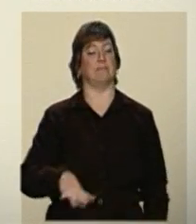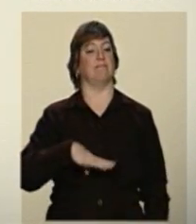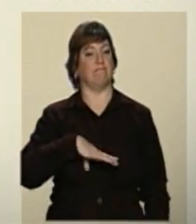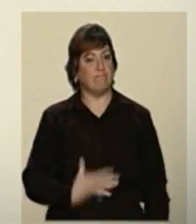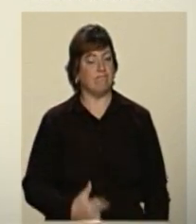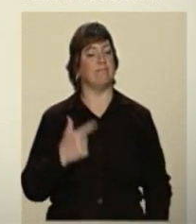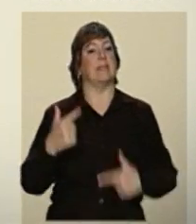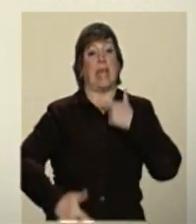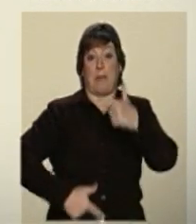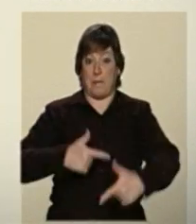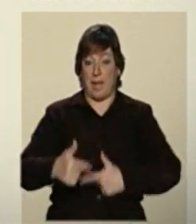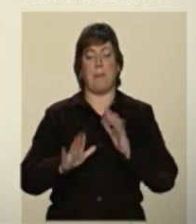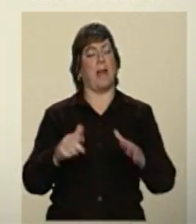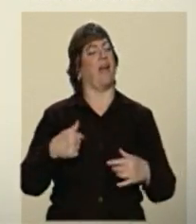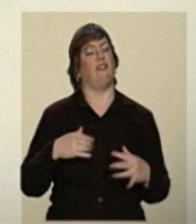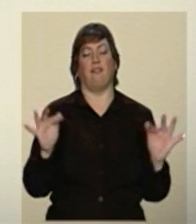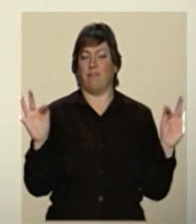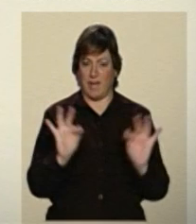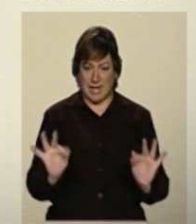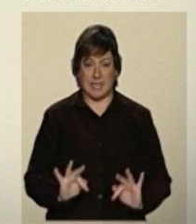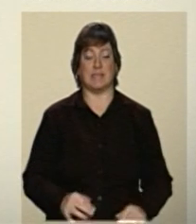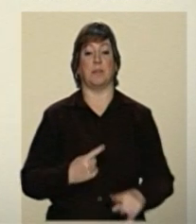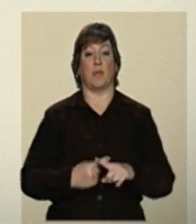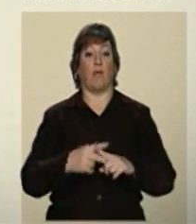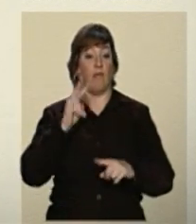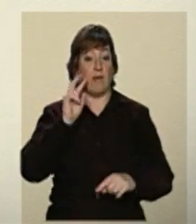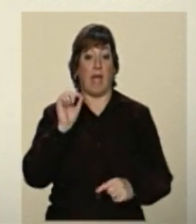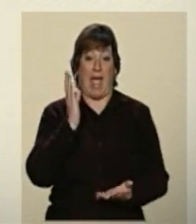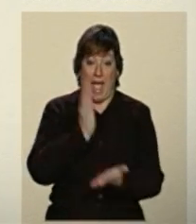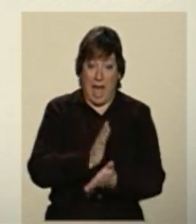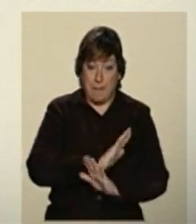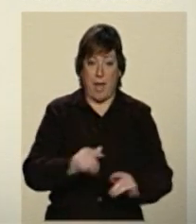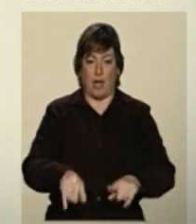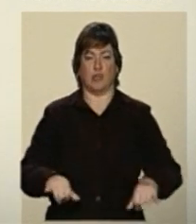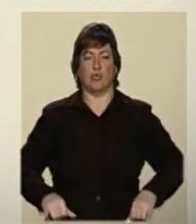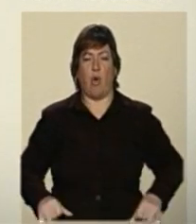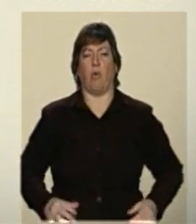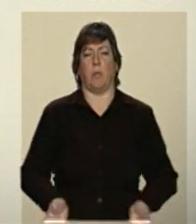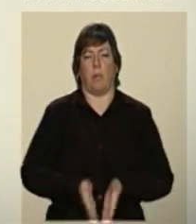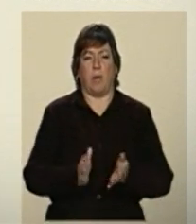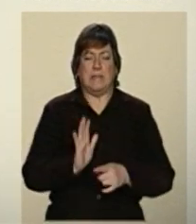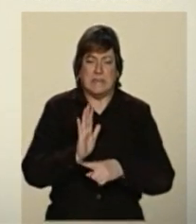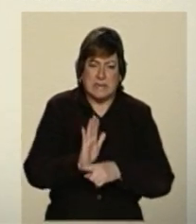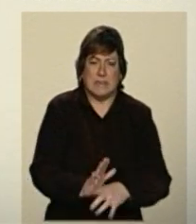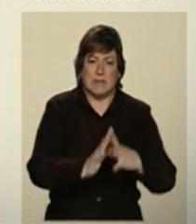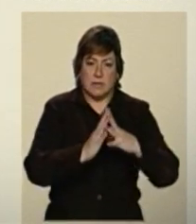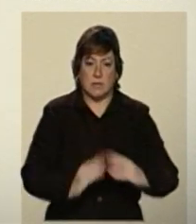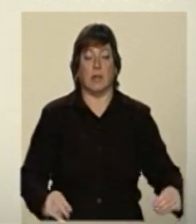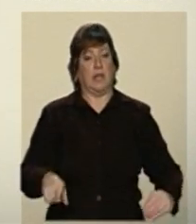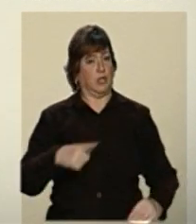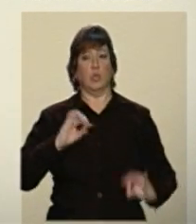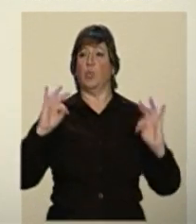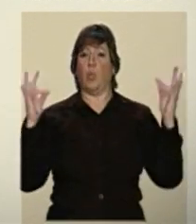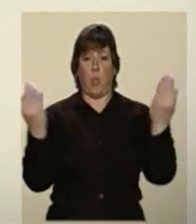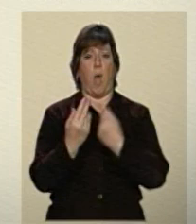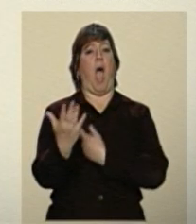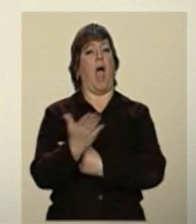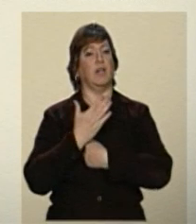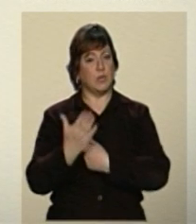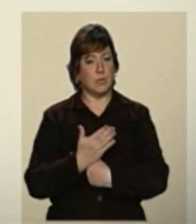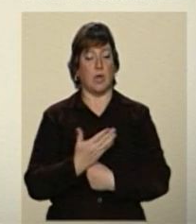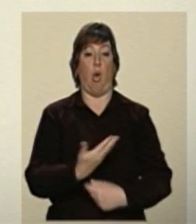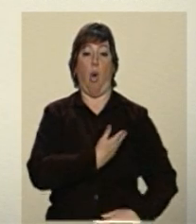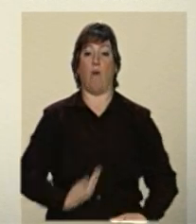desafio mas eu fico feliz em ver que a erradicação da miséria tem contado com a colaboração de todos dos